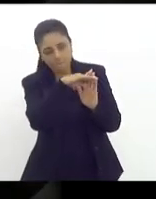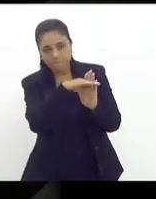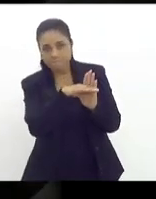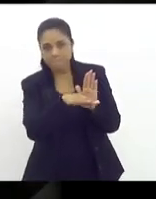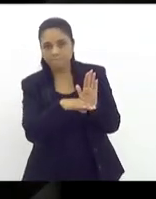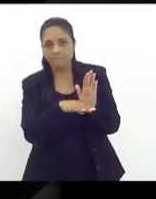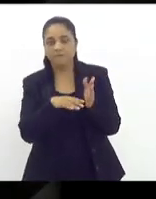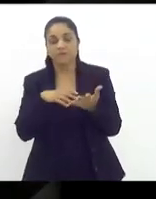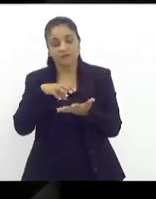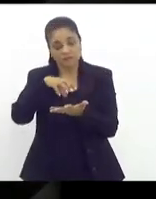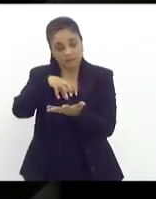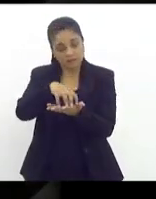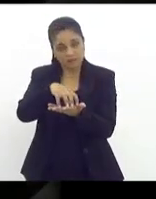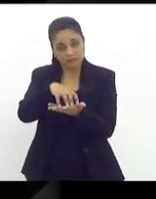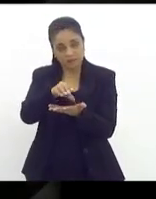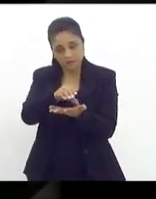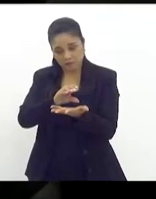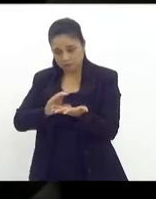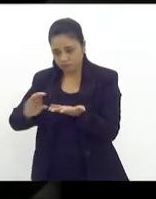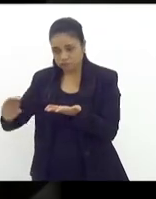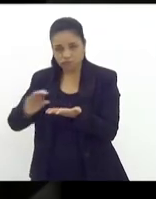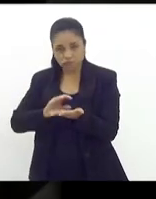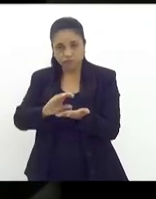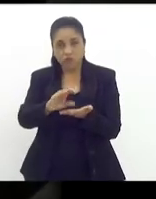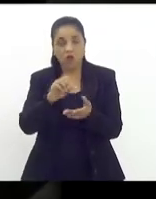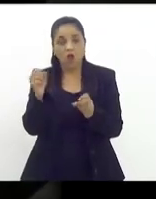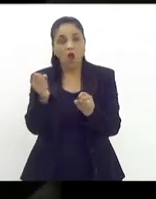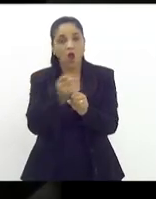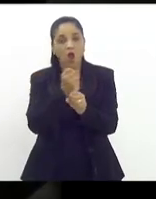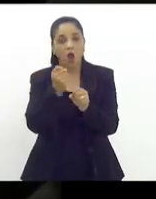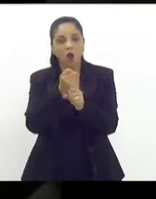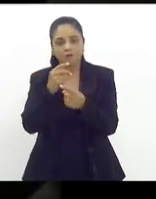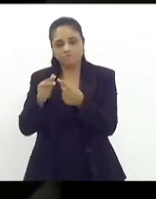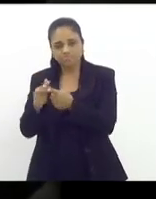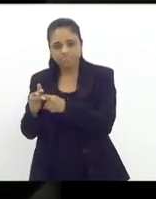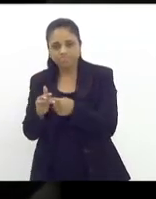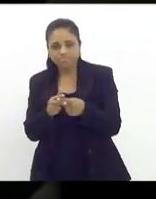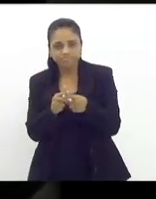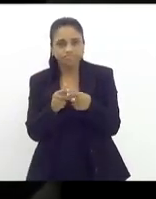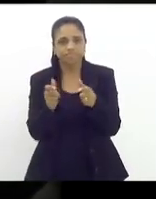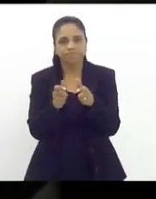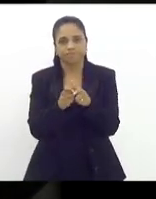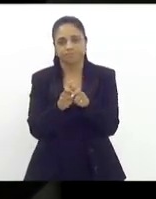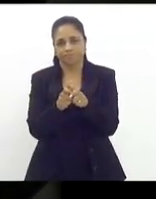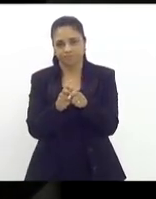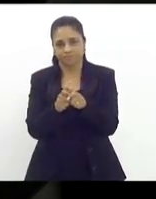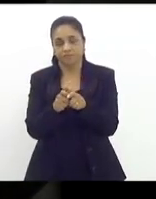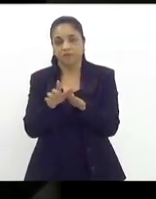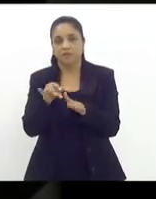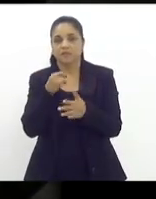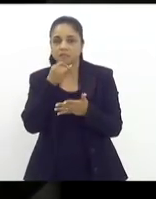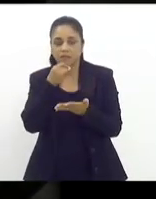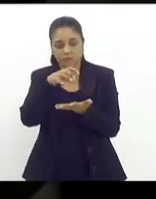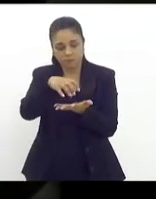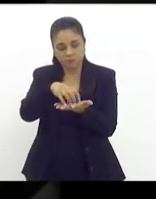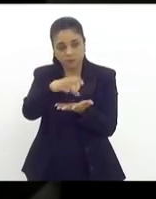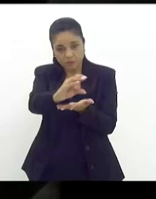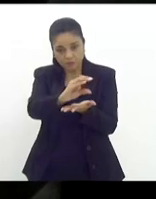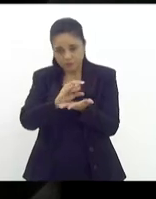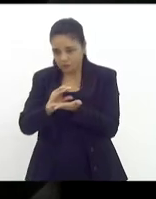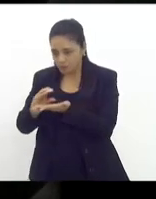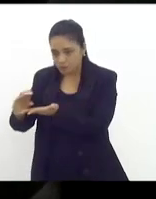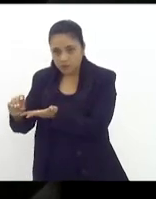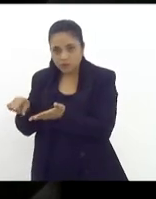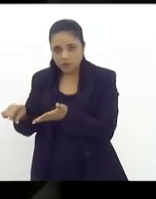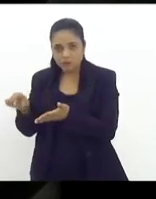essas descentralizações, que é obras de pequenos reparos. Existem descentralizações hoje, deputado Luiz